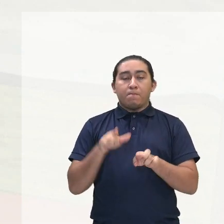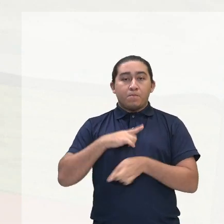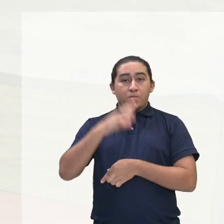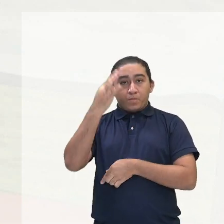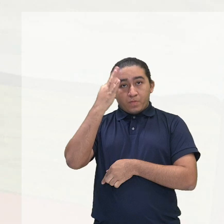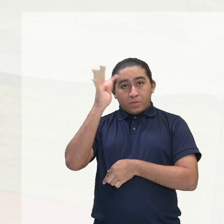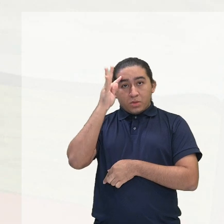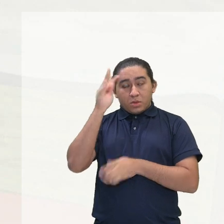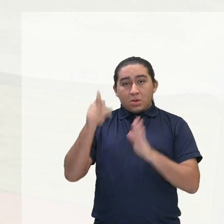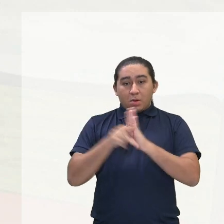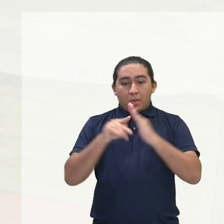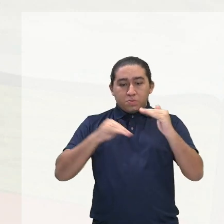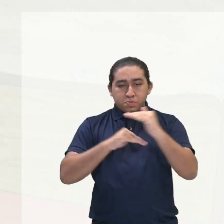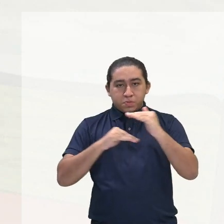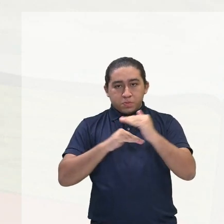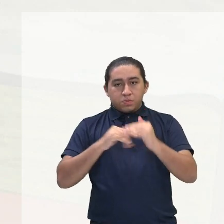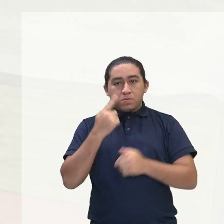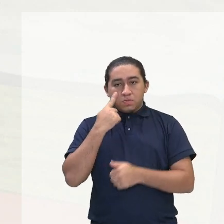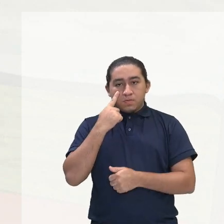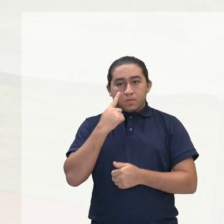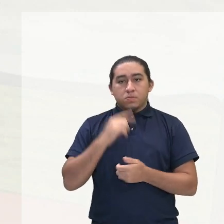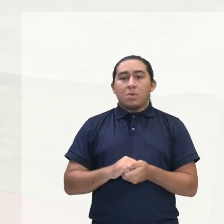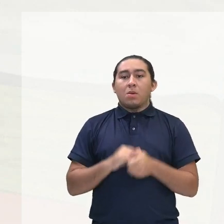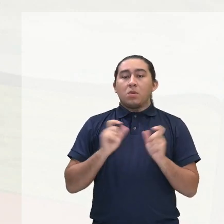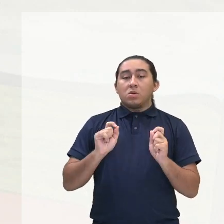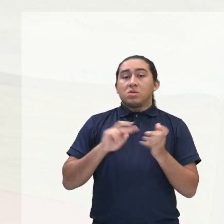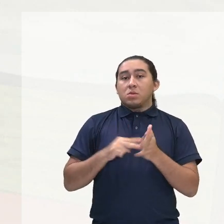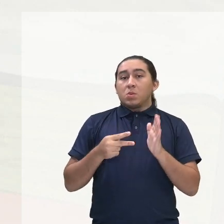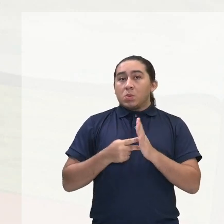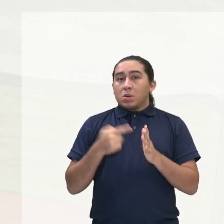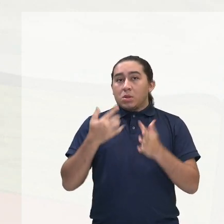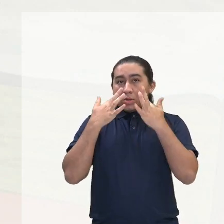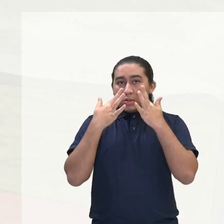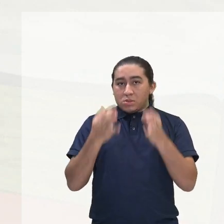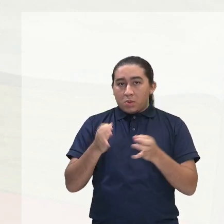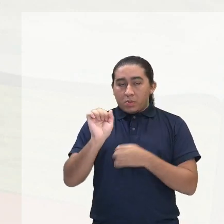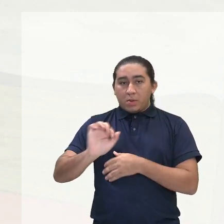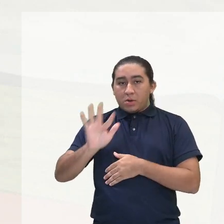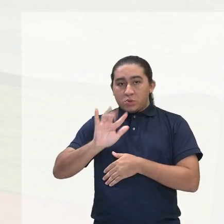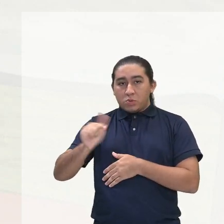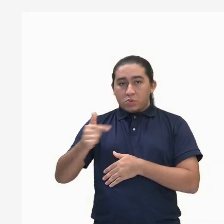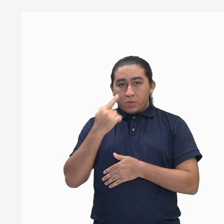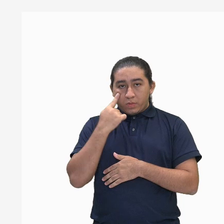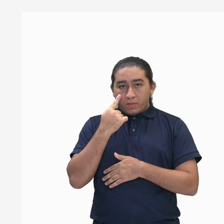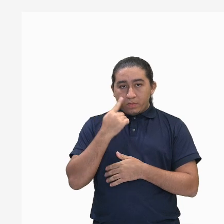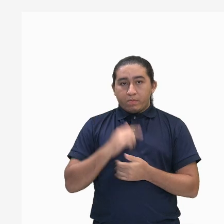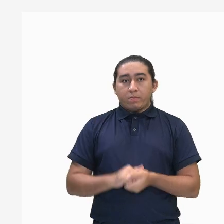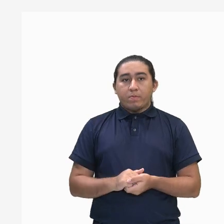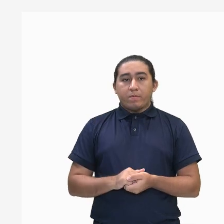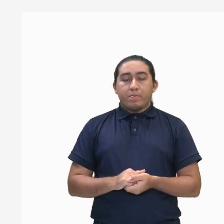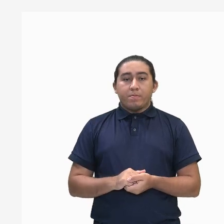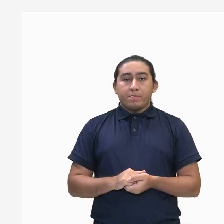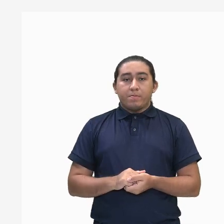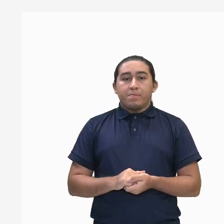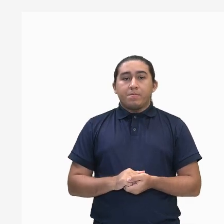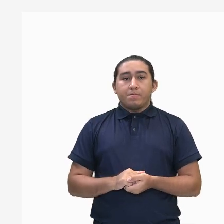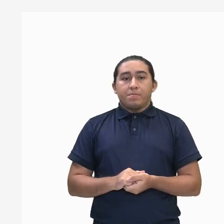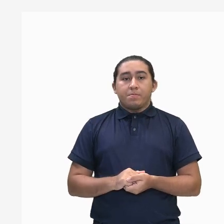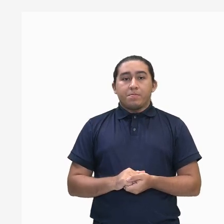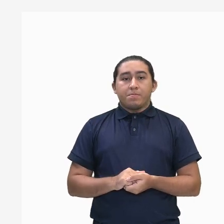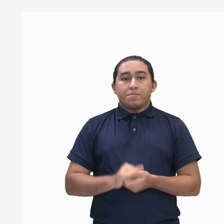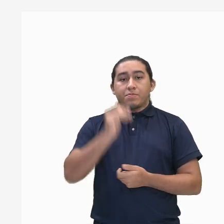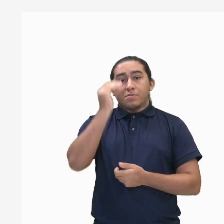placas tectônicas, né? Então, o que que significa? Vamos observar aí na nossa próxima imagem, que ela é a chave